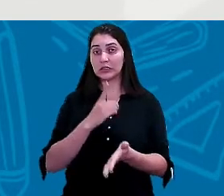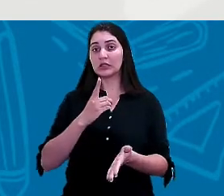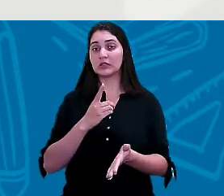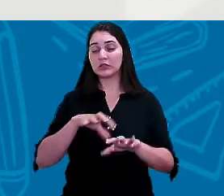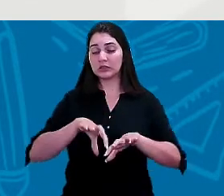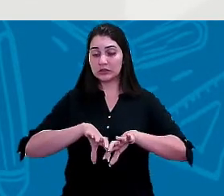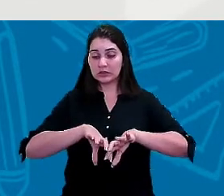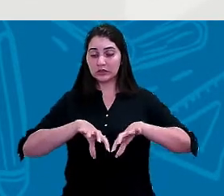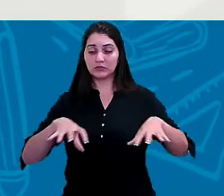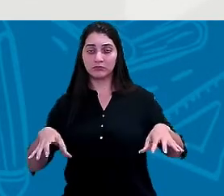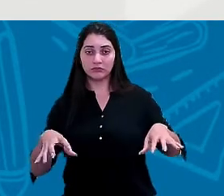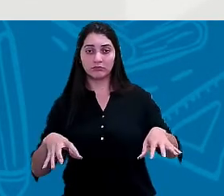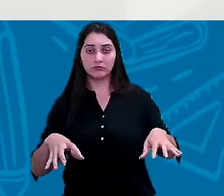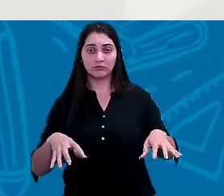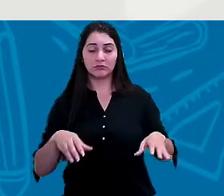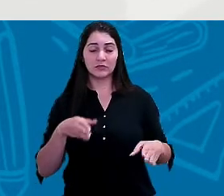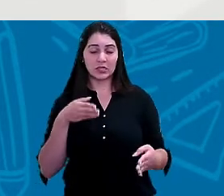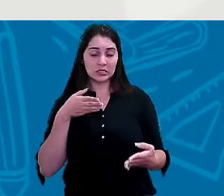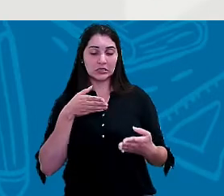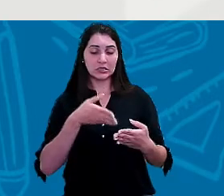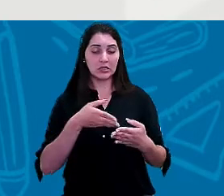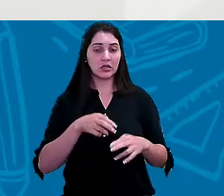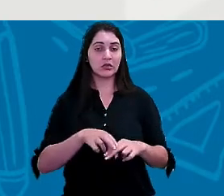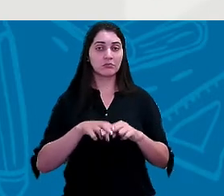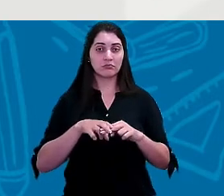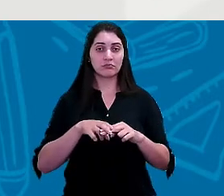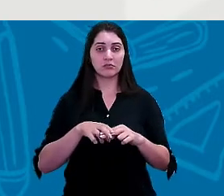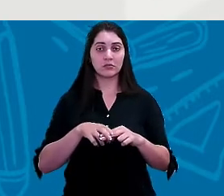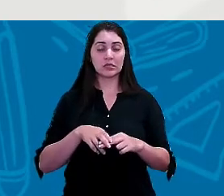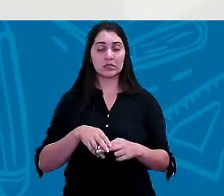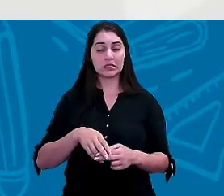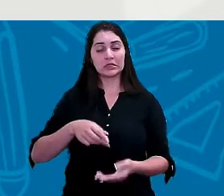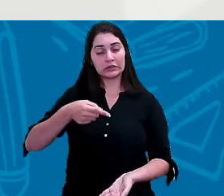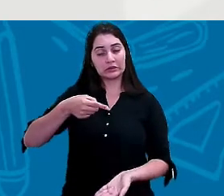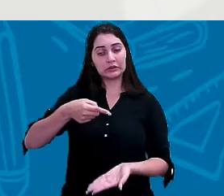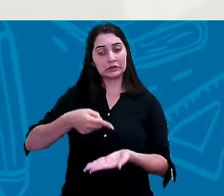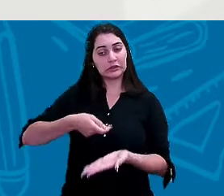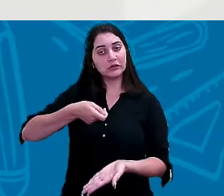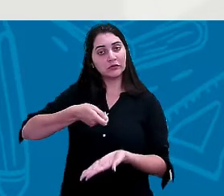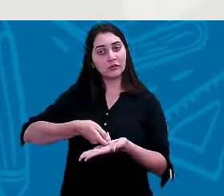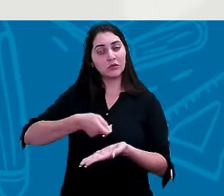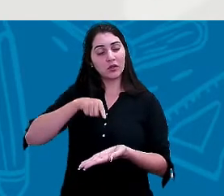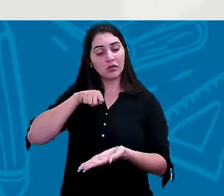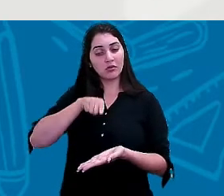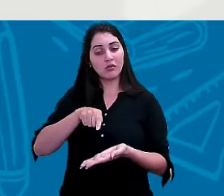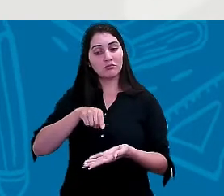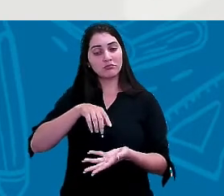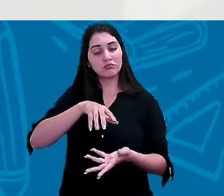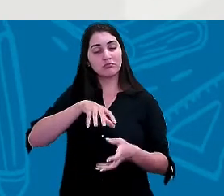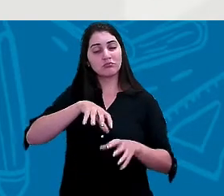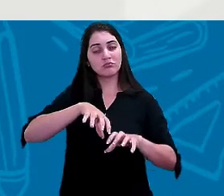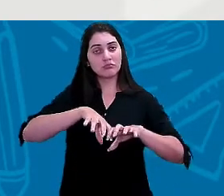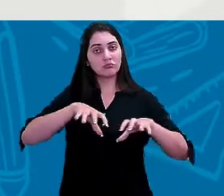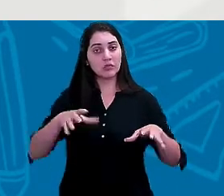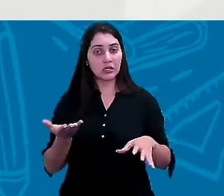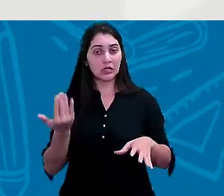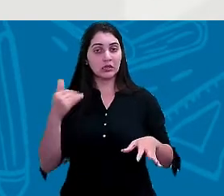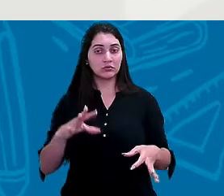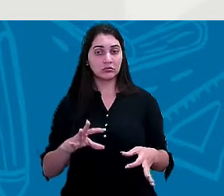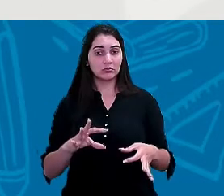evidência é que permite a gente afirmar que esses continentes também eles estavam uma vez unidos.